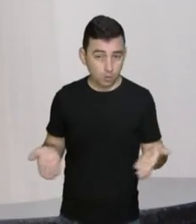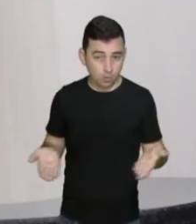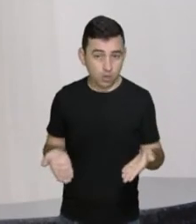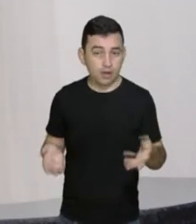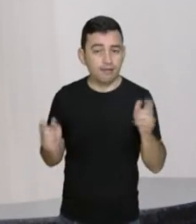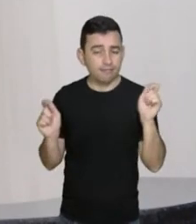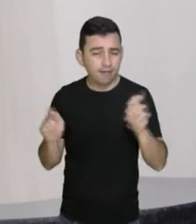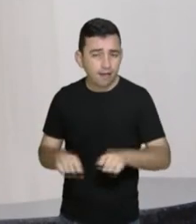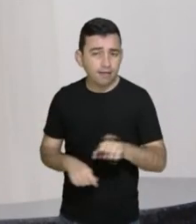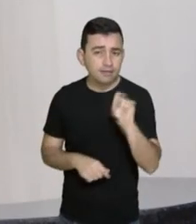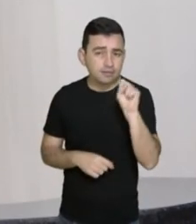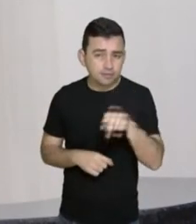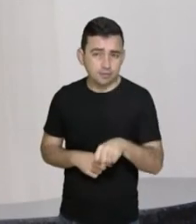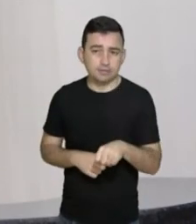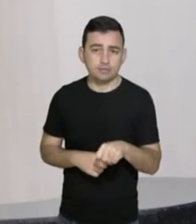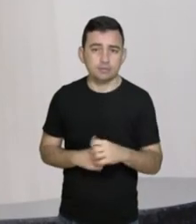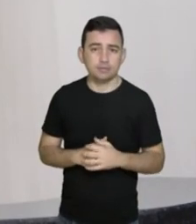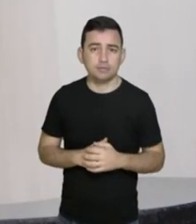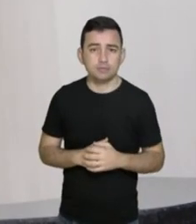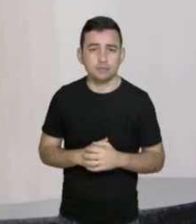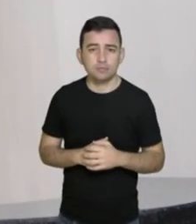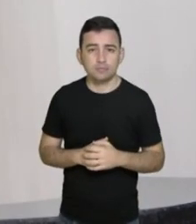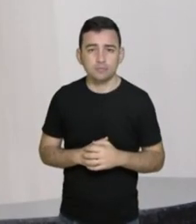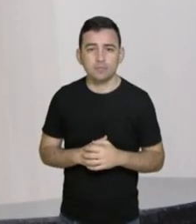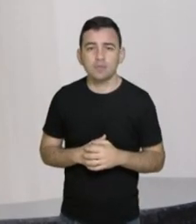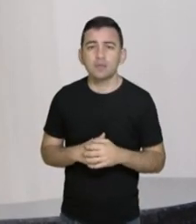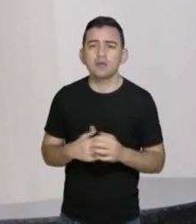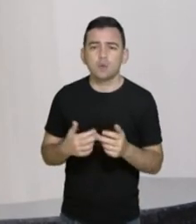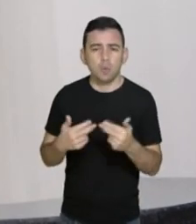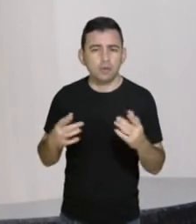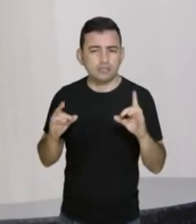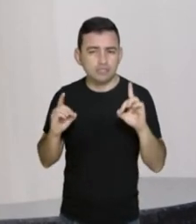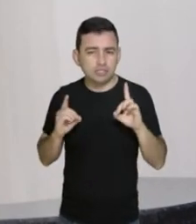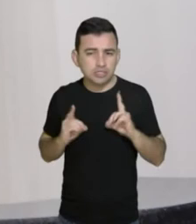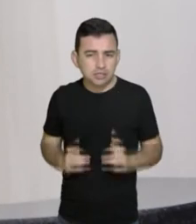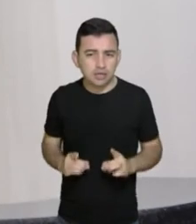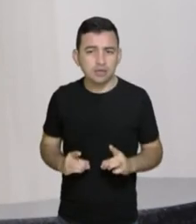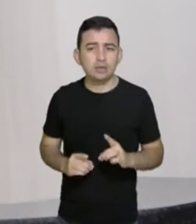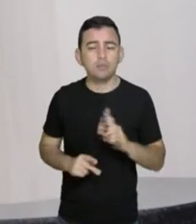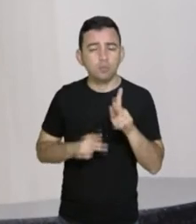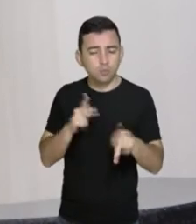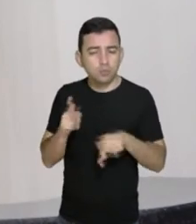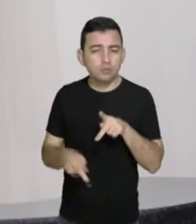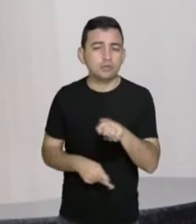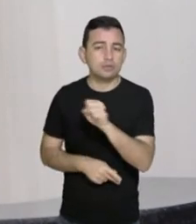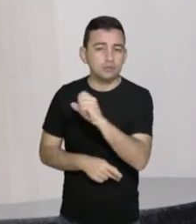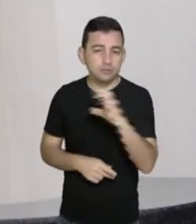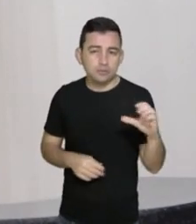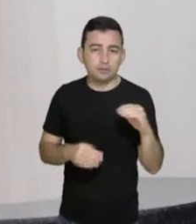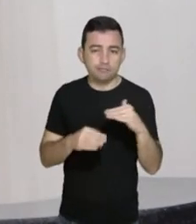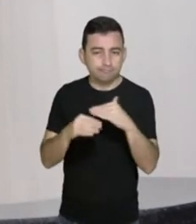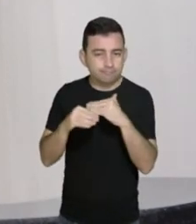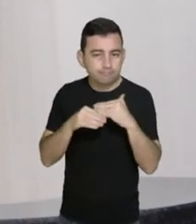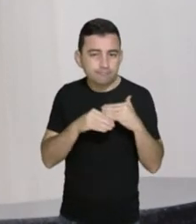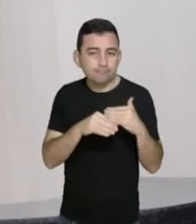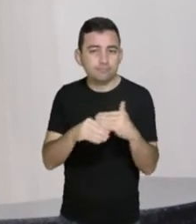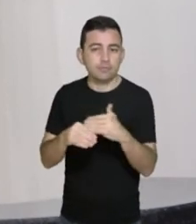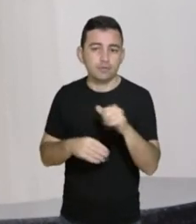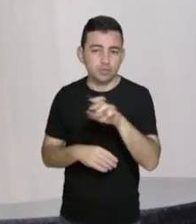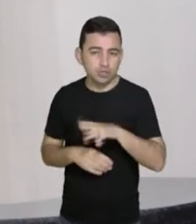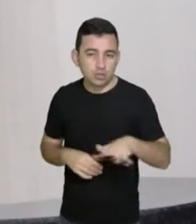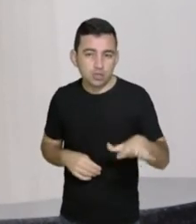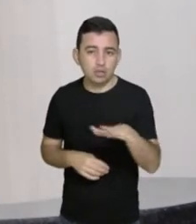sim, trazer muito mais dignidade para os catarinenses e equidade entre regiões e